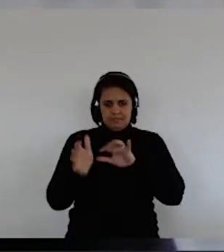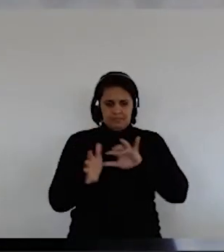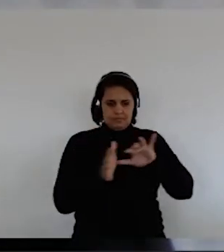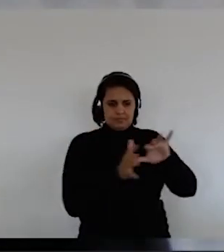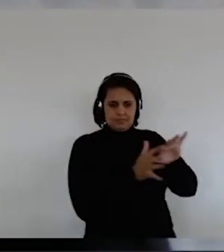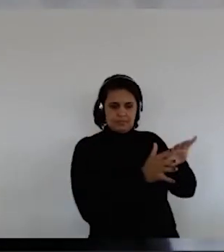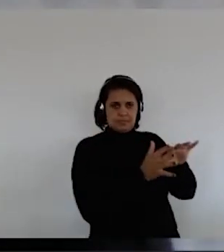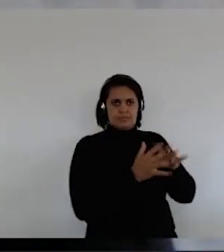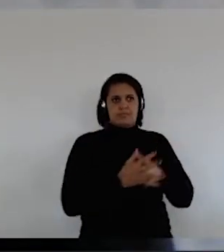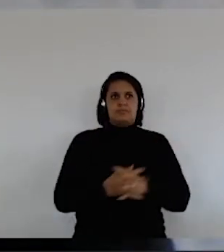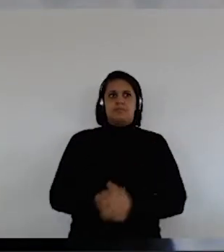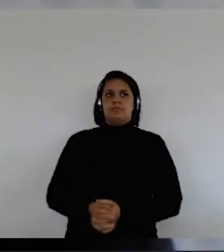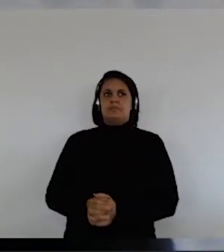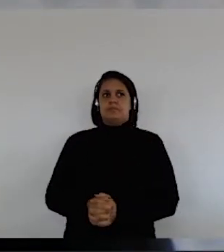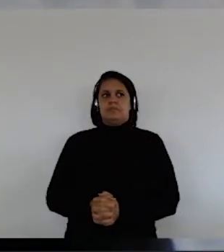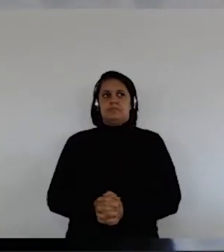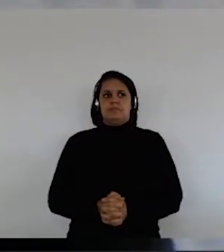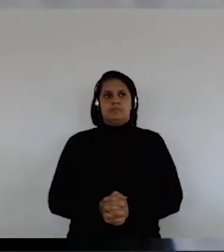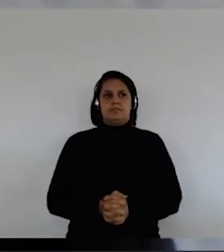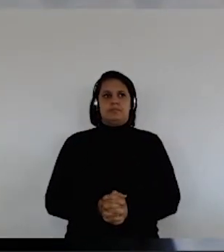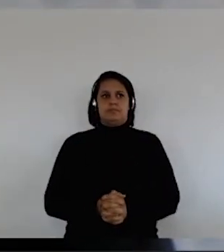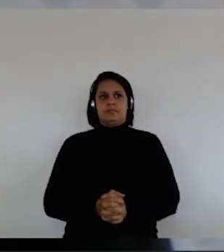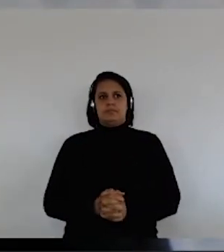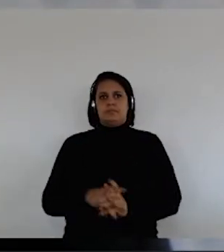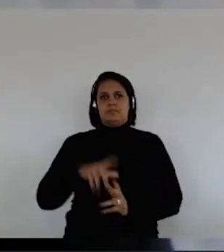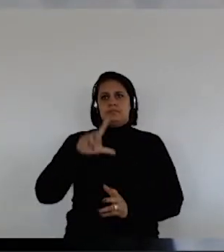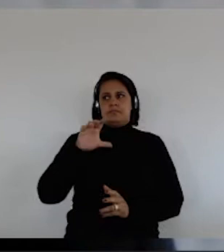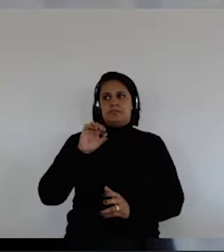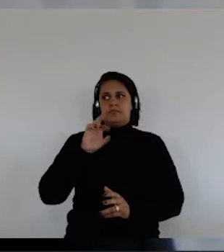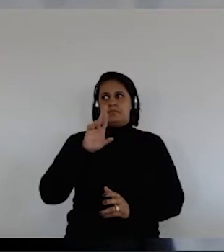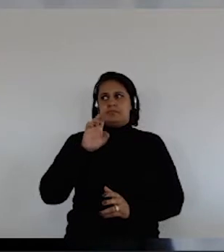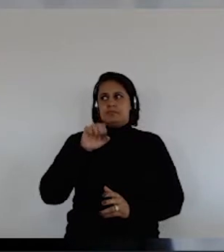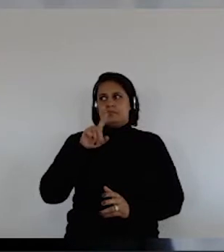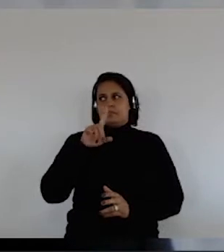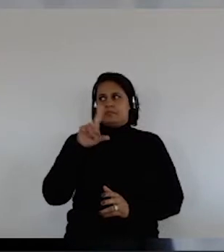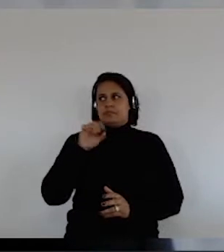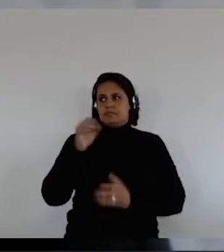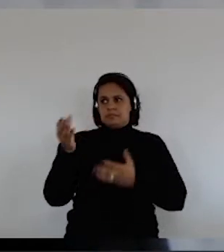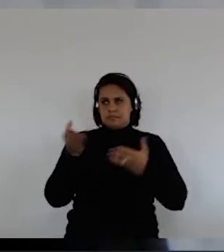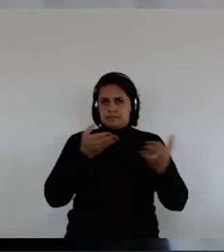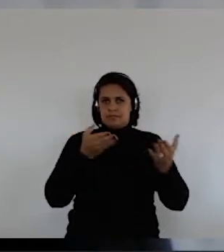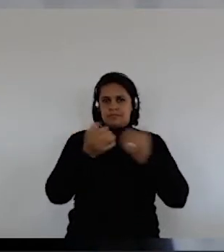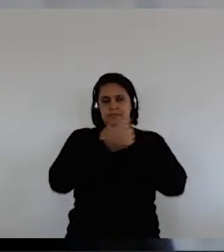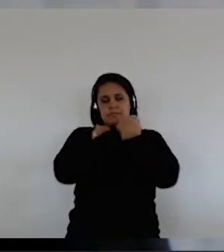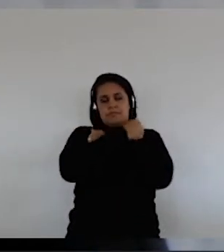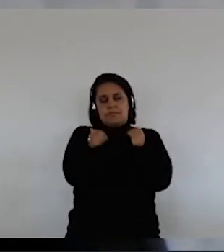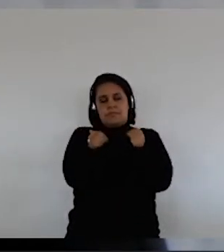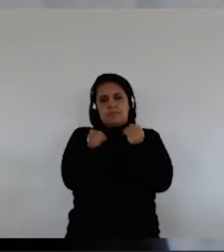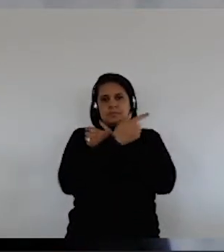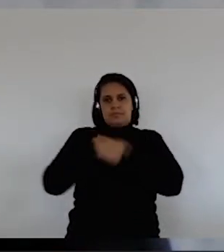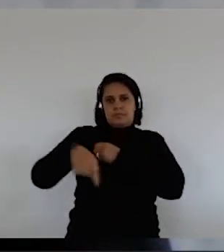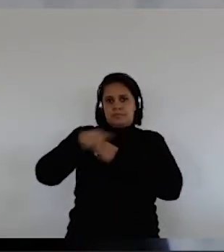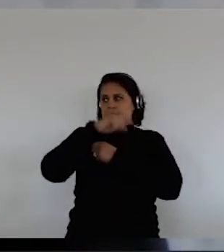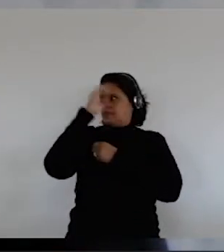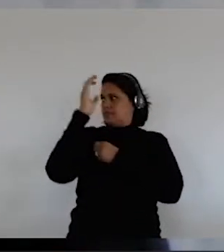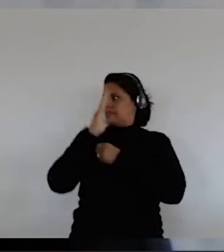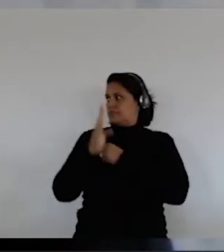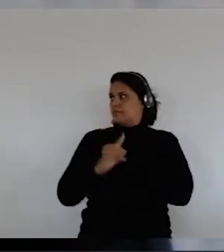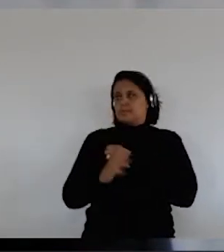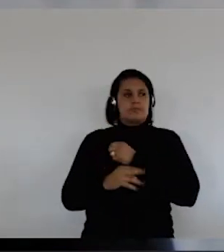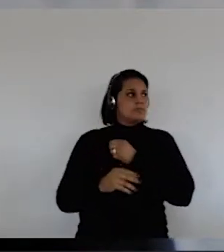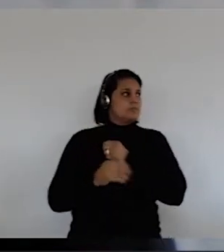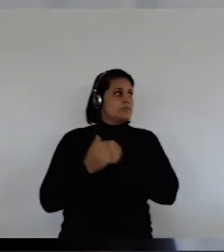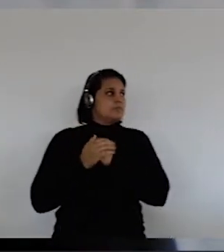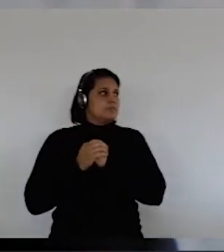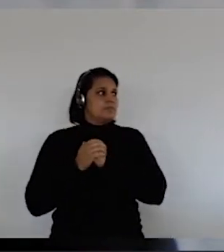poucos minutos. Professor Lorenzo, seja bem-vindo, receba o abraço e acolhimento do Brasil, esse